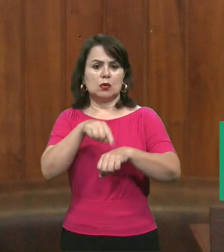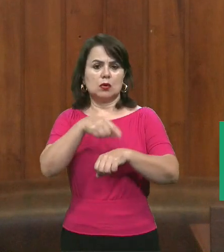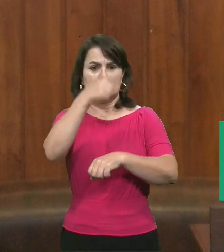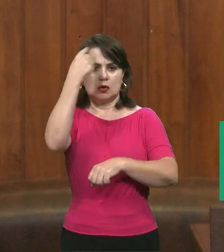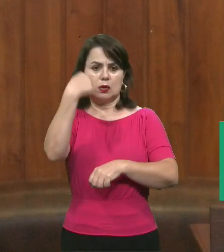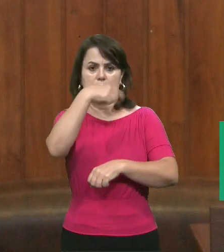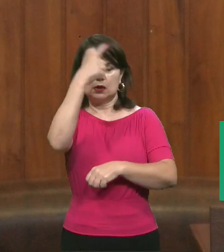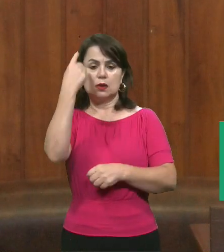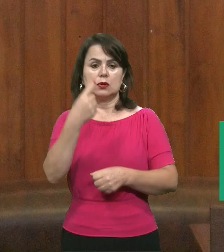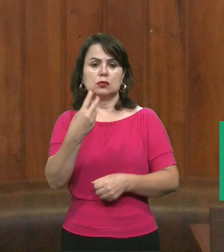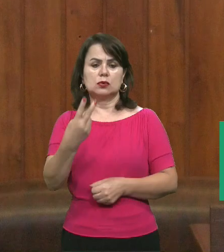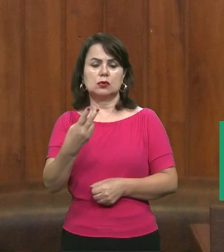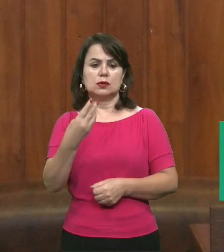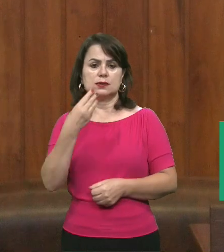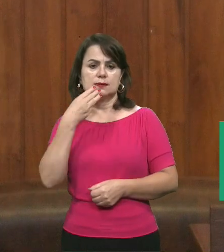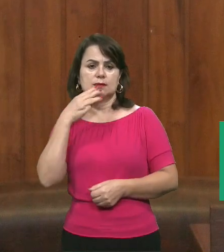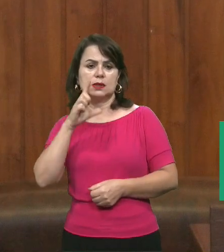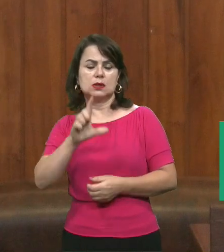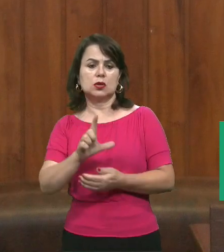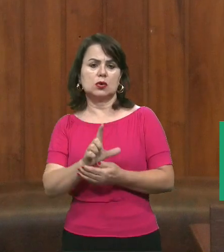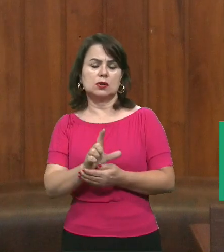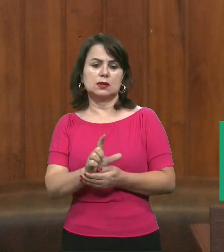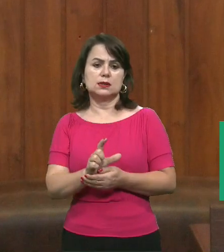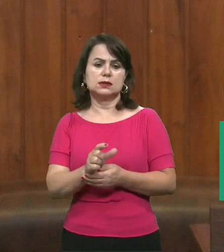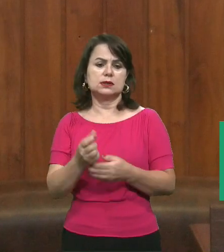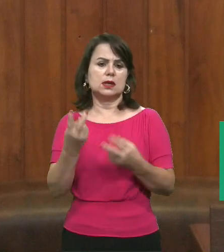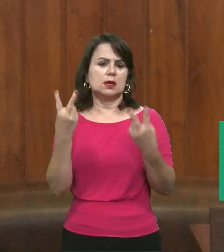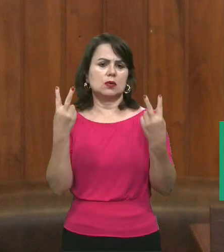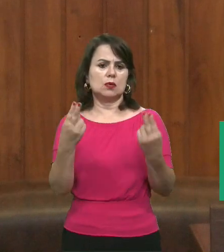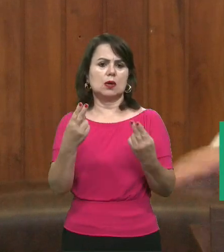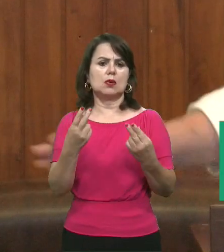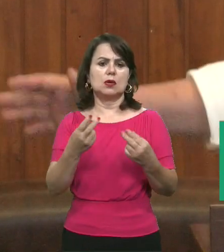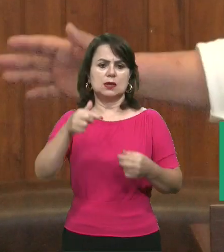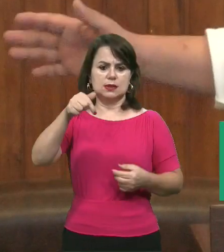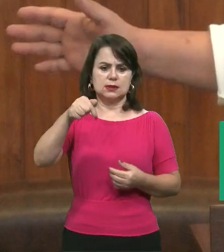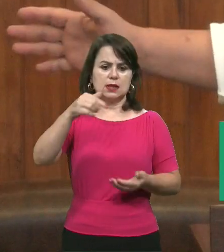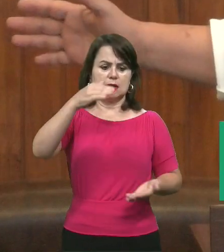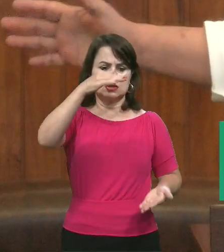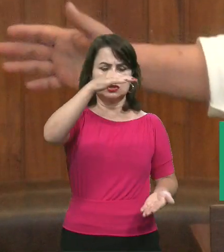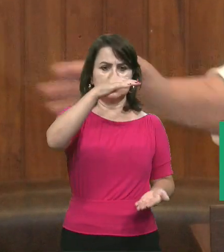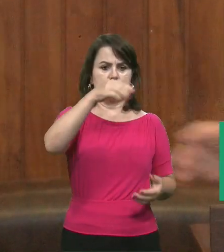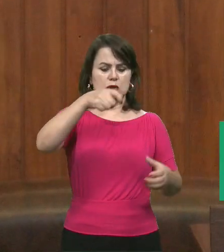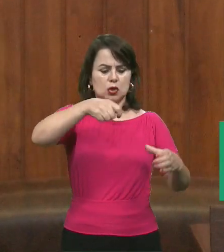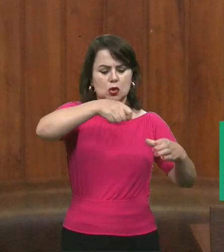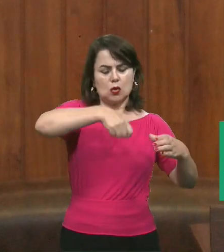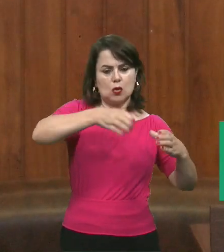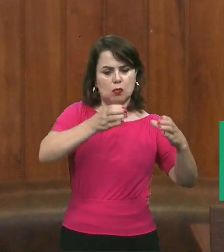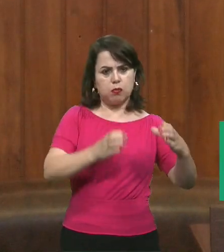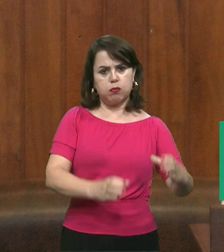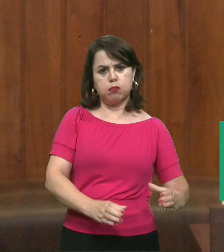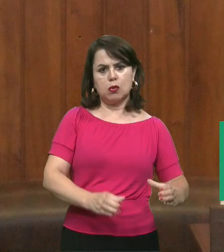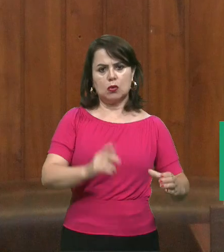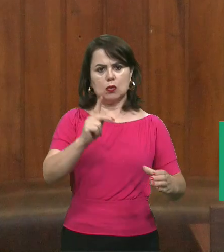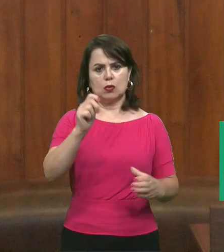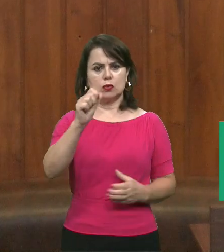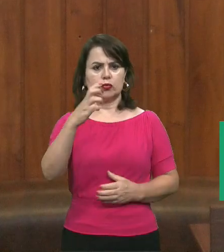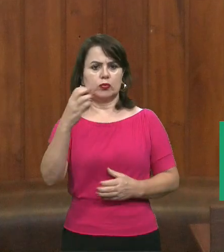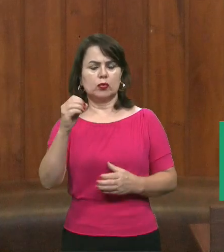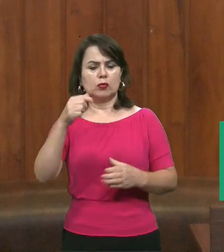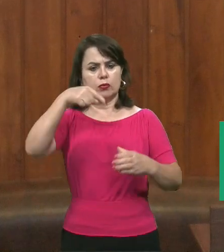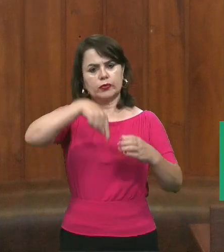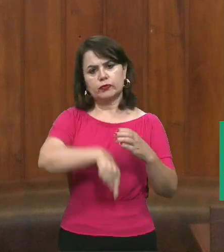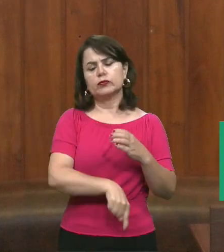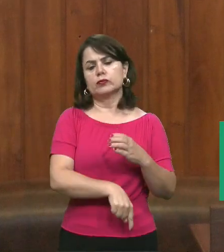2 milhões dá 6, 7 poços profundos. Então, às vezes, o camarim é muito injustiçado, porque a água que nós